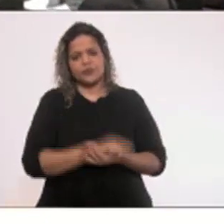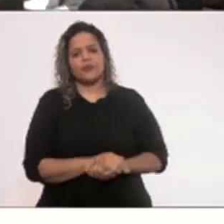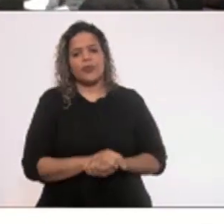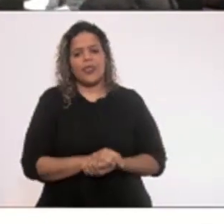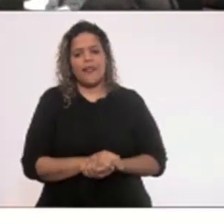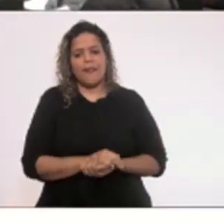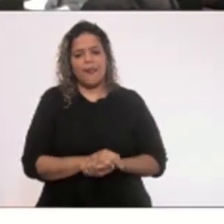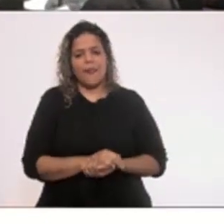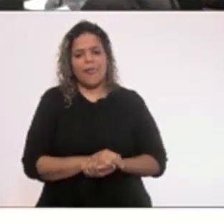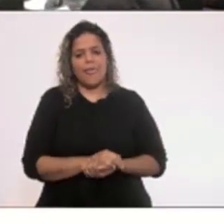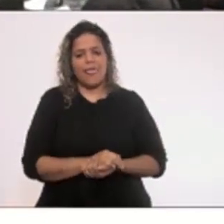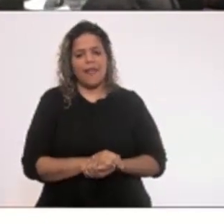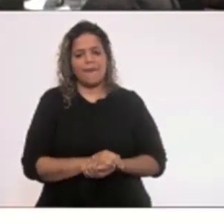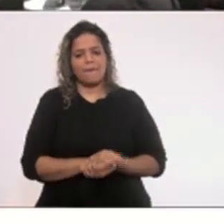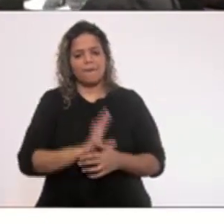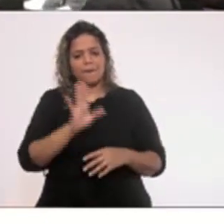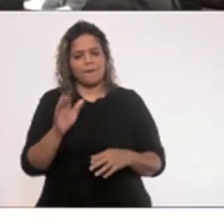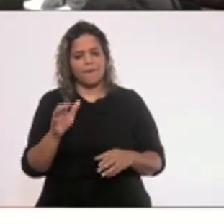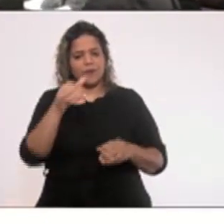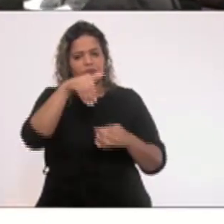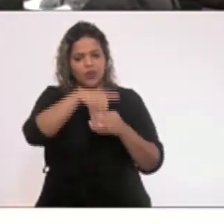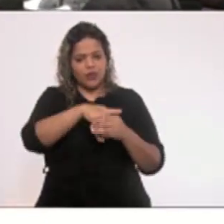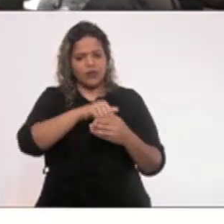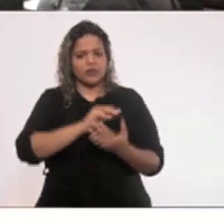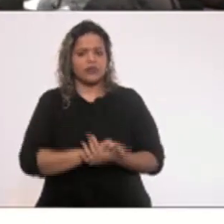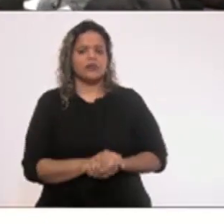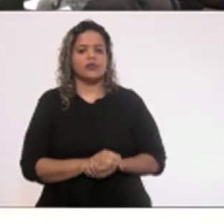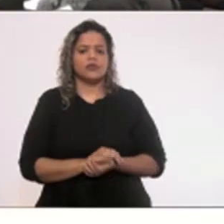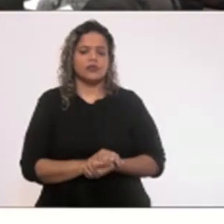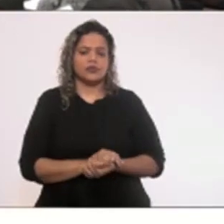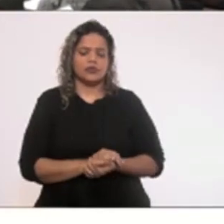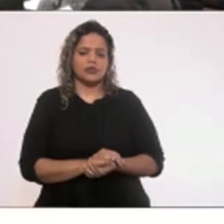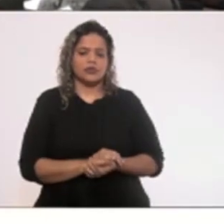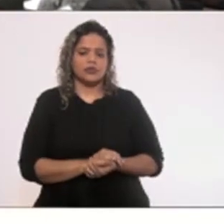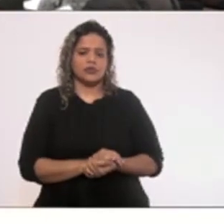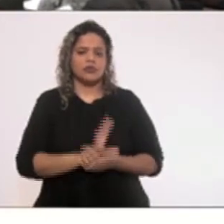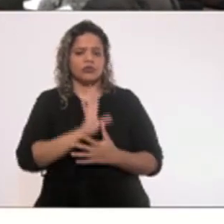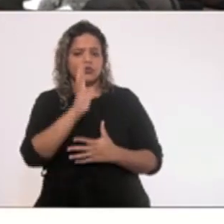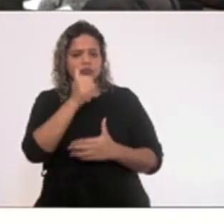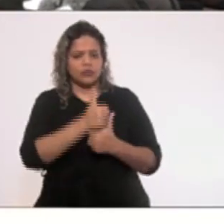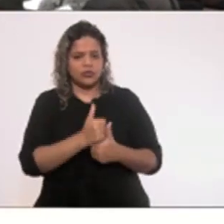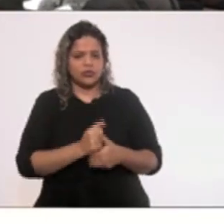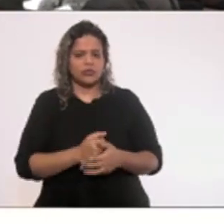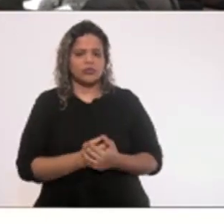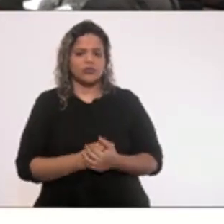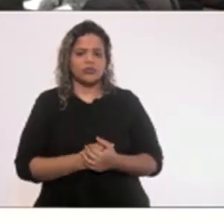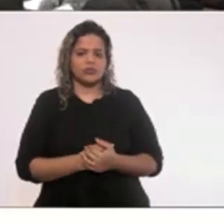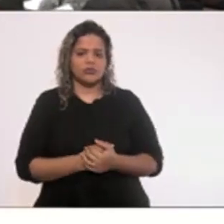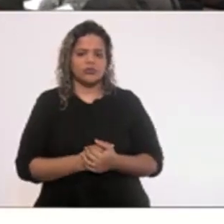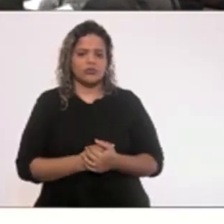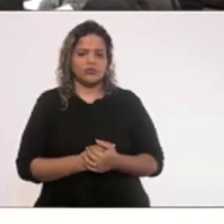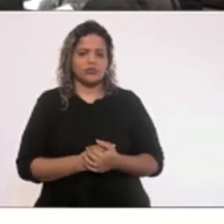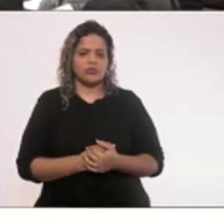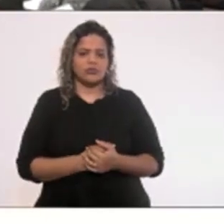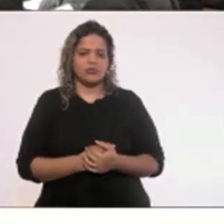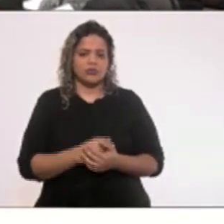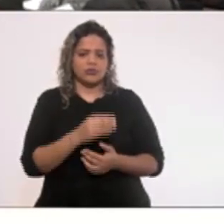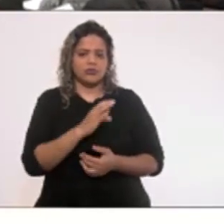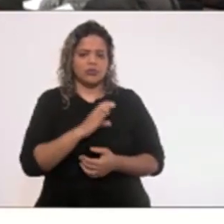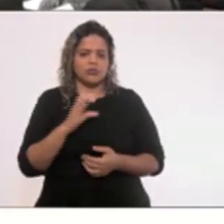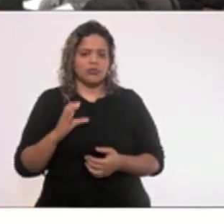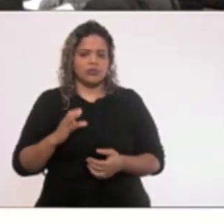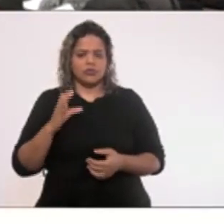certo? Então, em votação, o substitutivo da Comissão